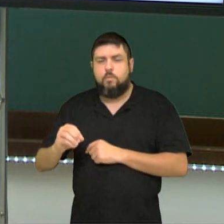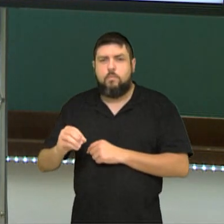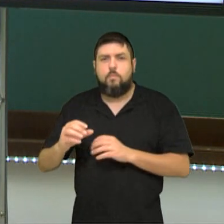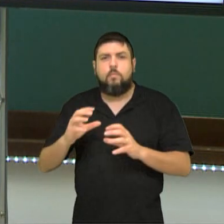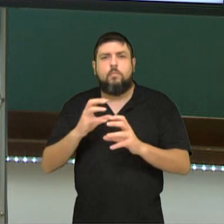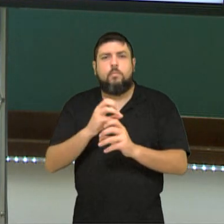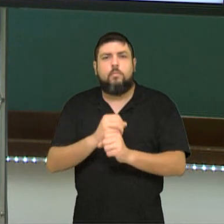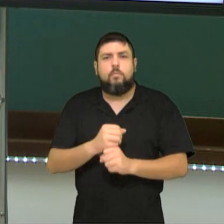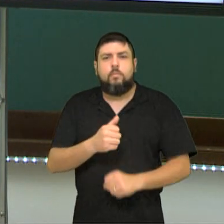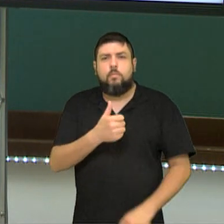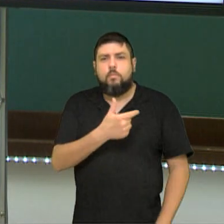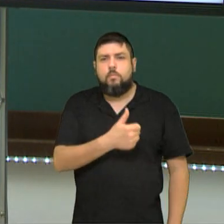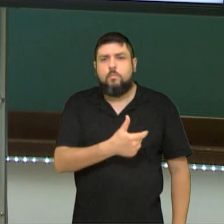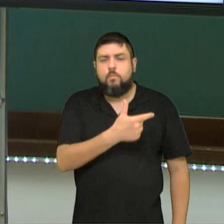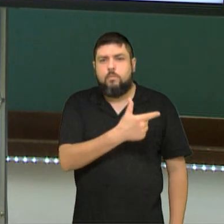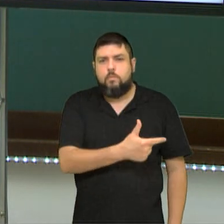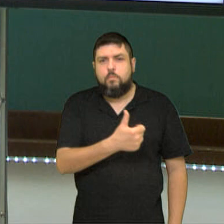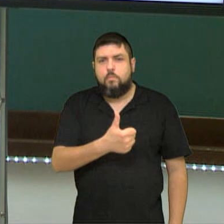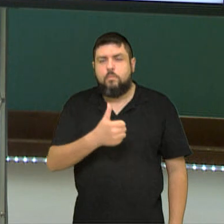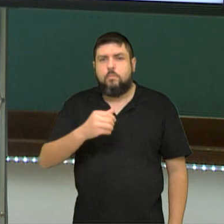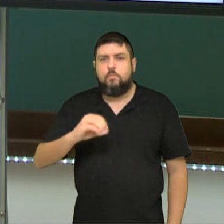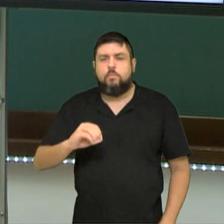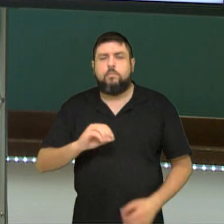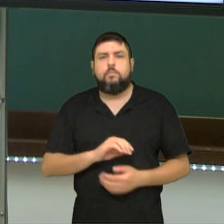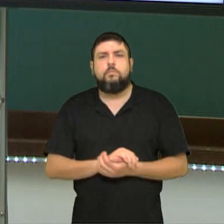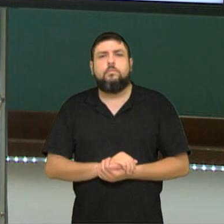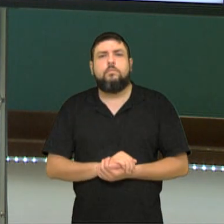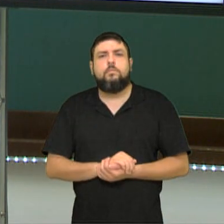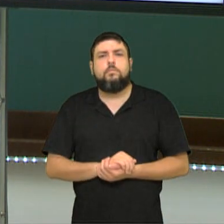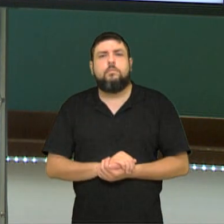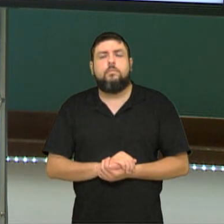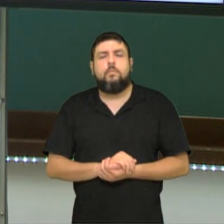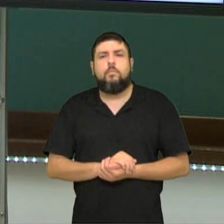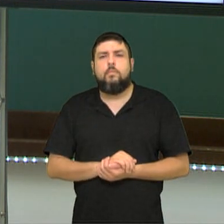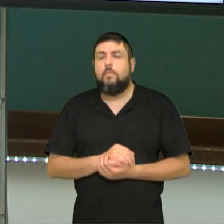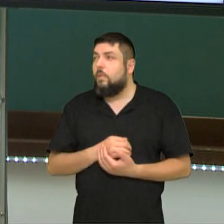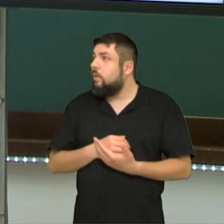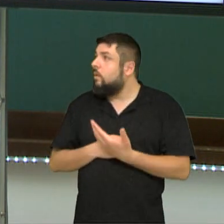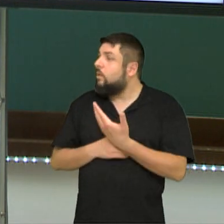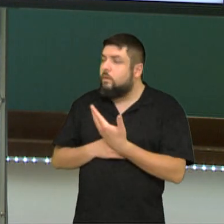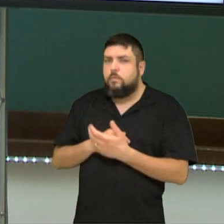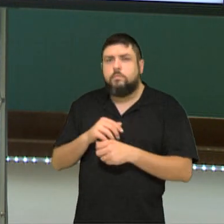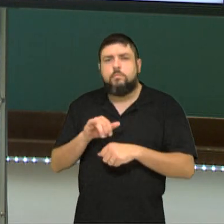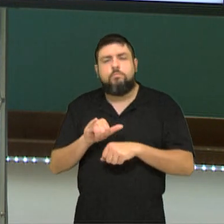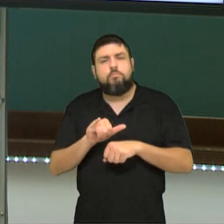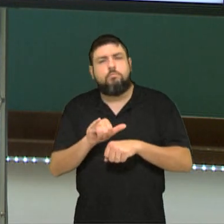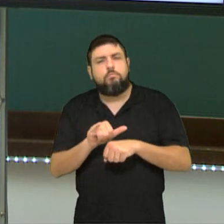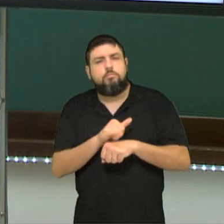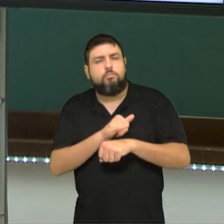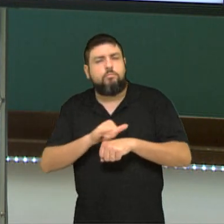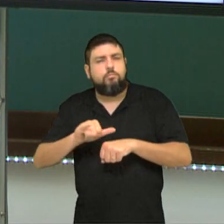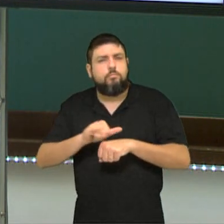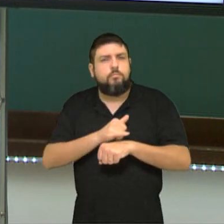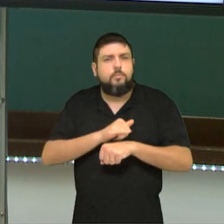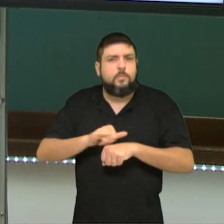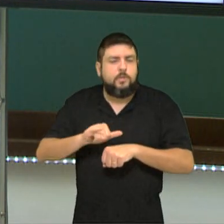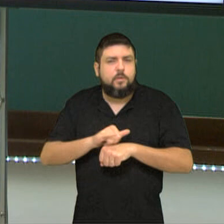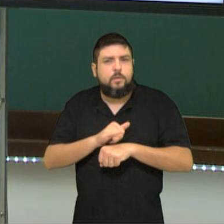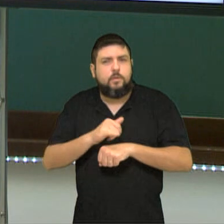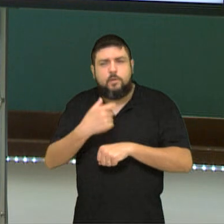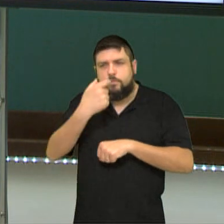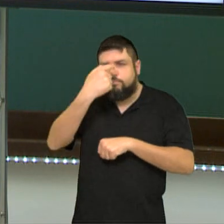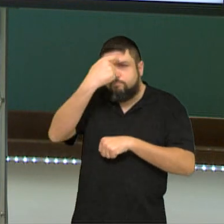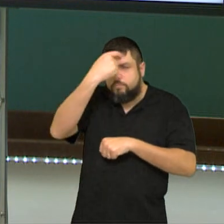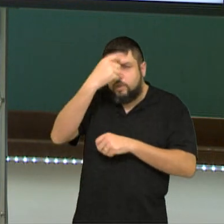seja, 42 vezes 5 é 210. Aqui é uma estratégia de cálculo mental, tá? Que você pode estar usando aí na hora